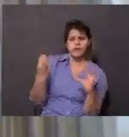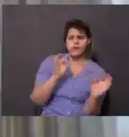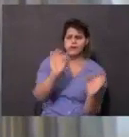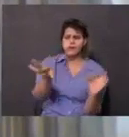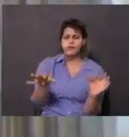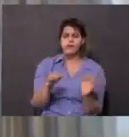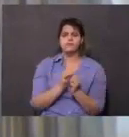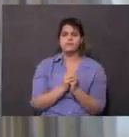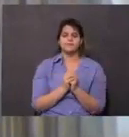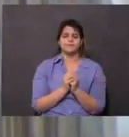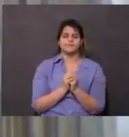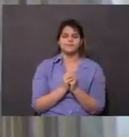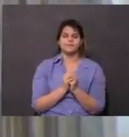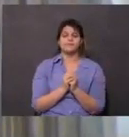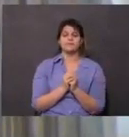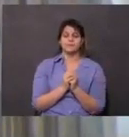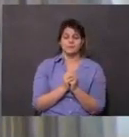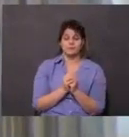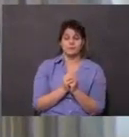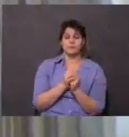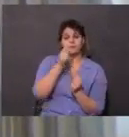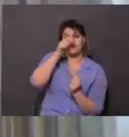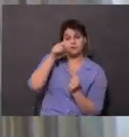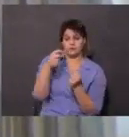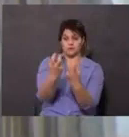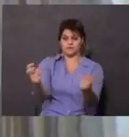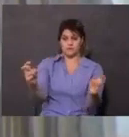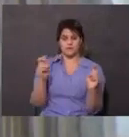perguntas. Todos aqueles que o